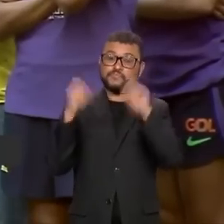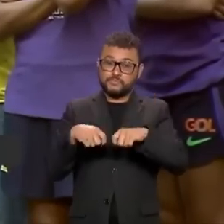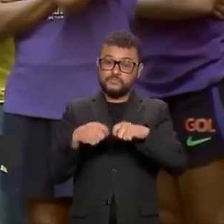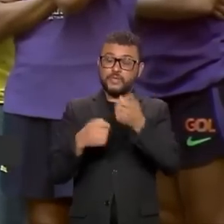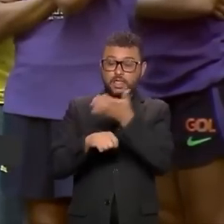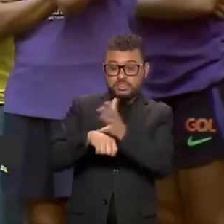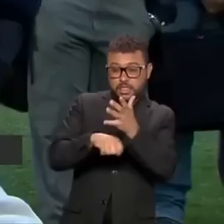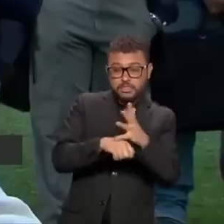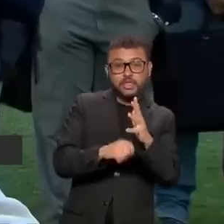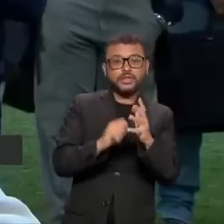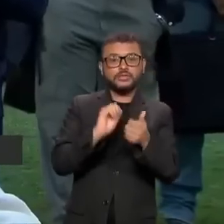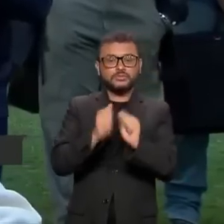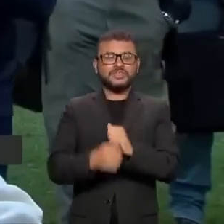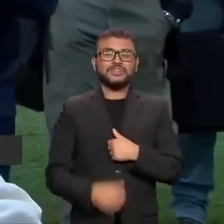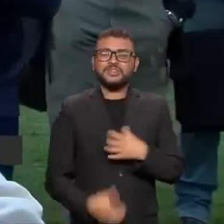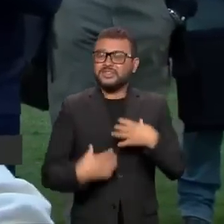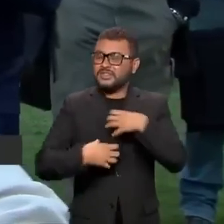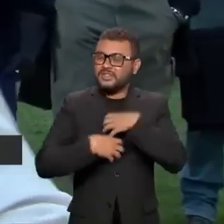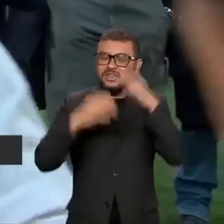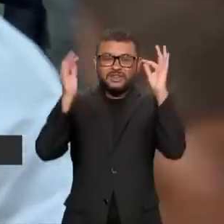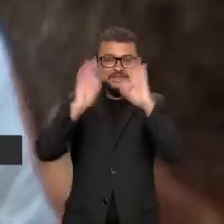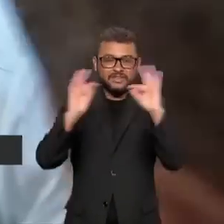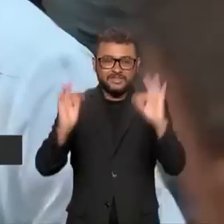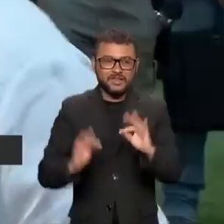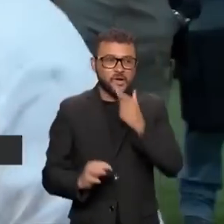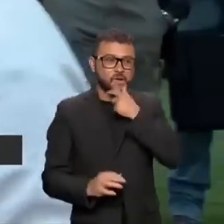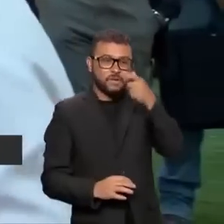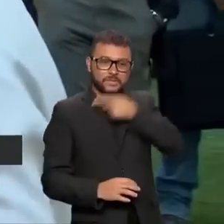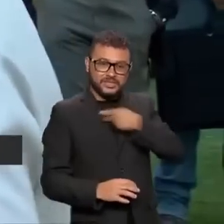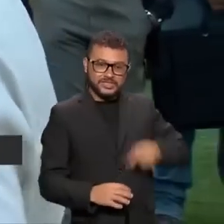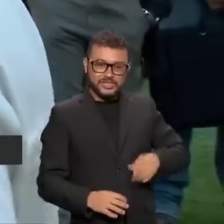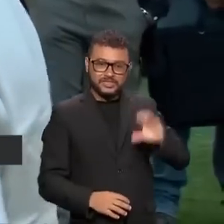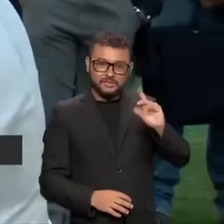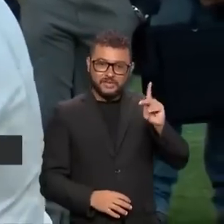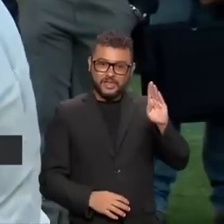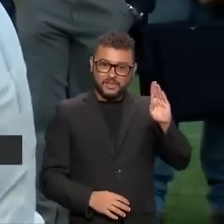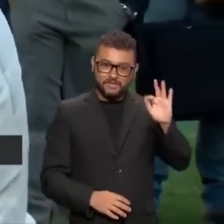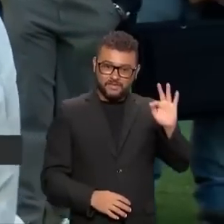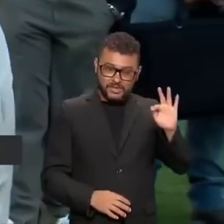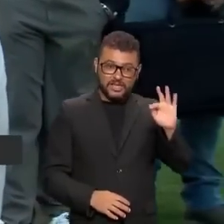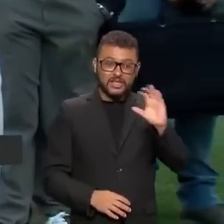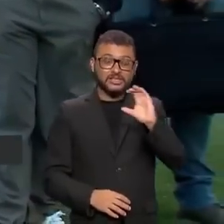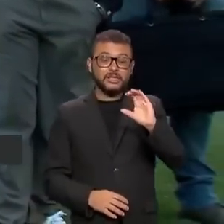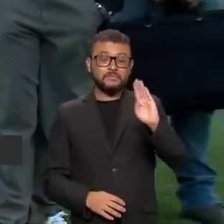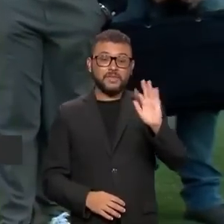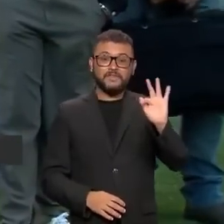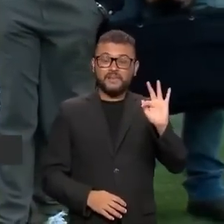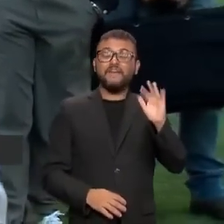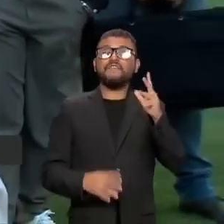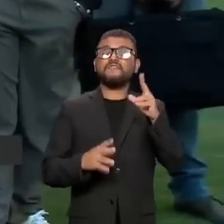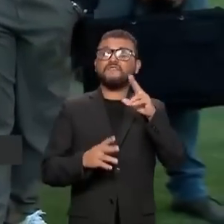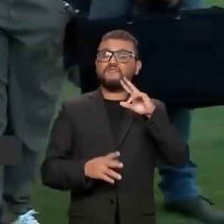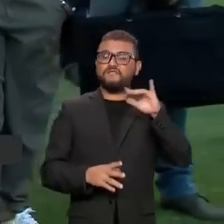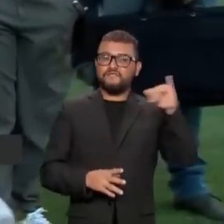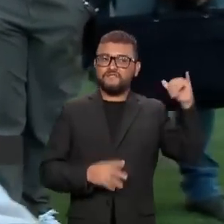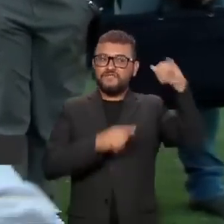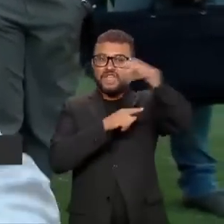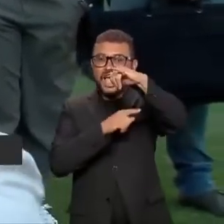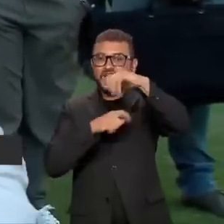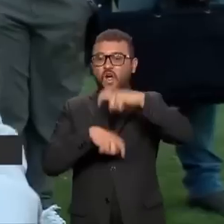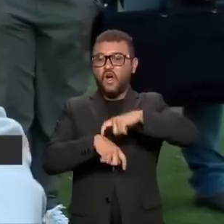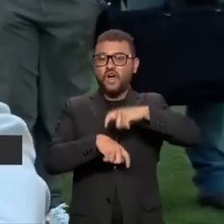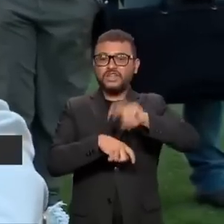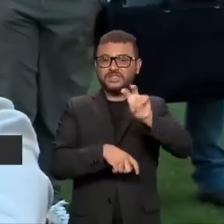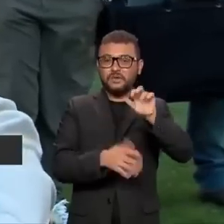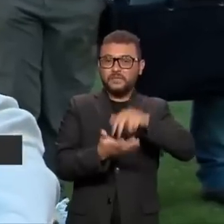futebol. Estou feliz porque o presidente disse que alugou um avião para vocês viajarem segunda-feira às 5 horas da manhã, num avião